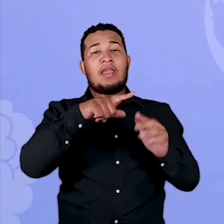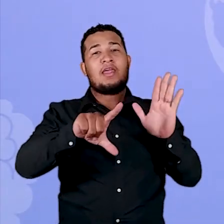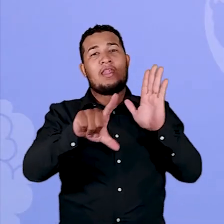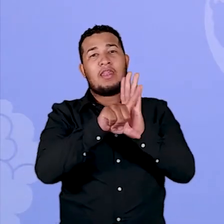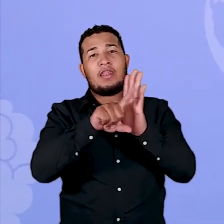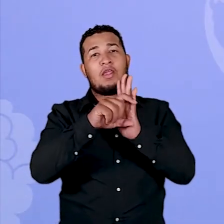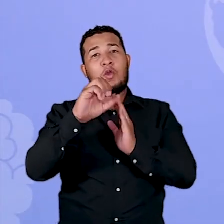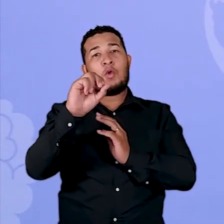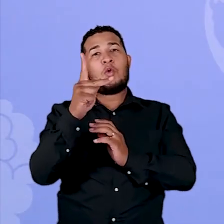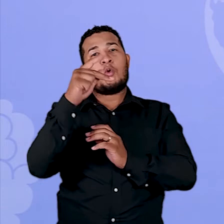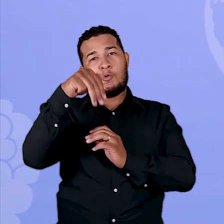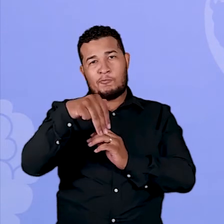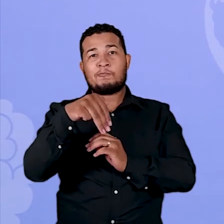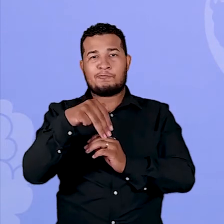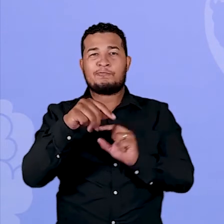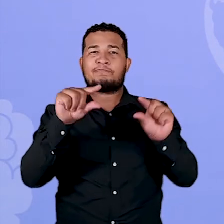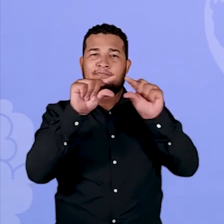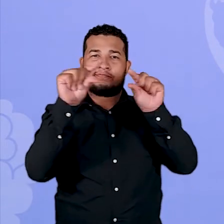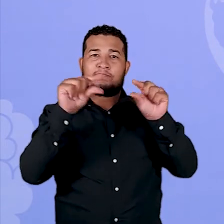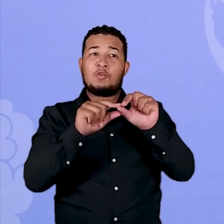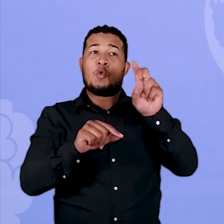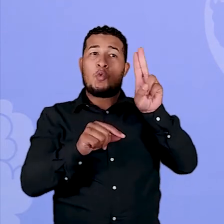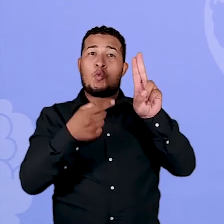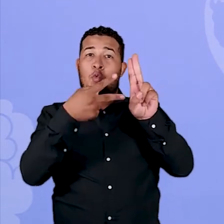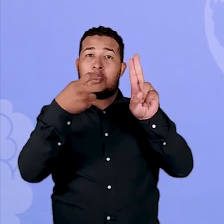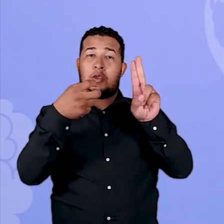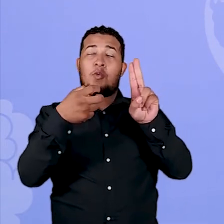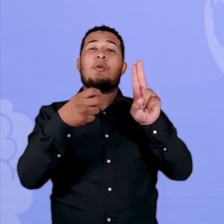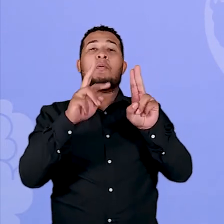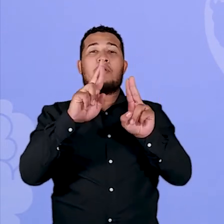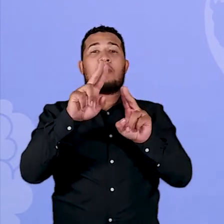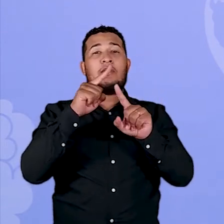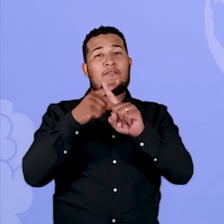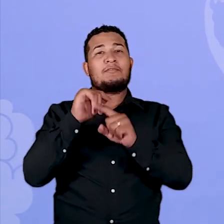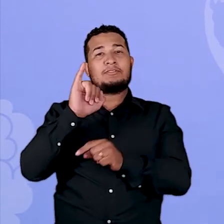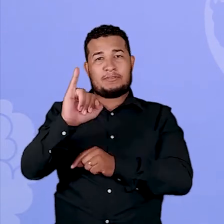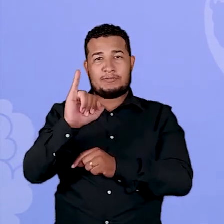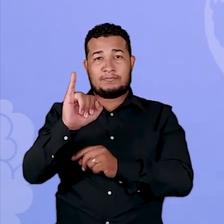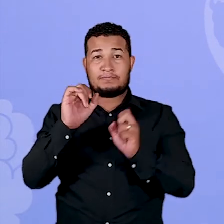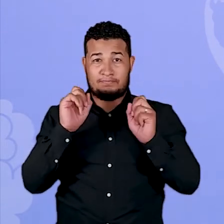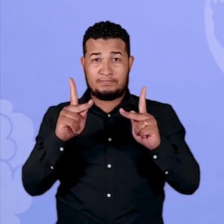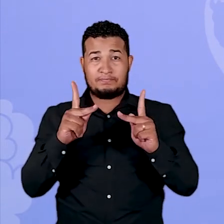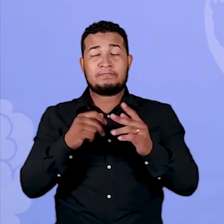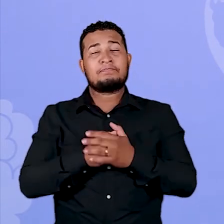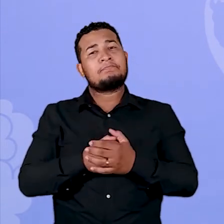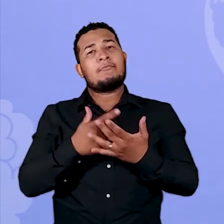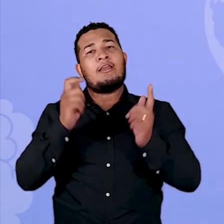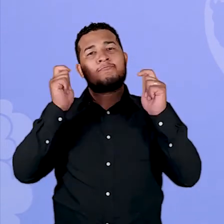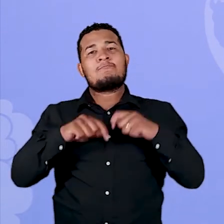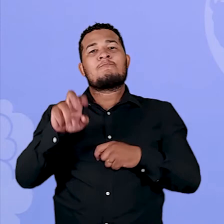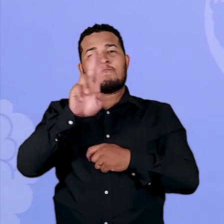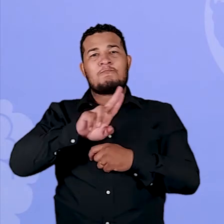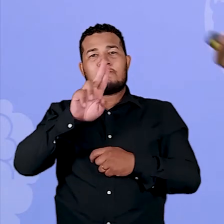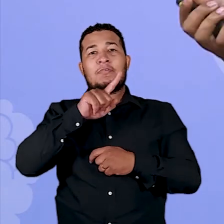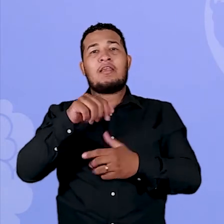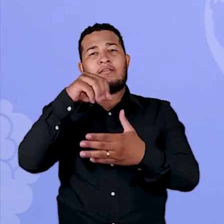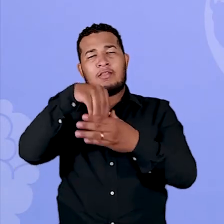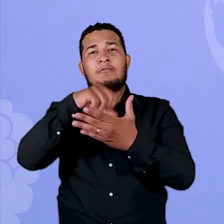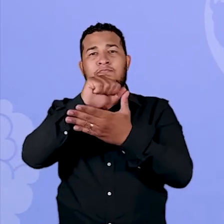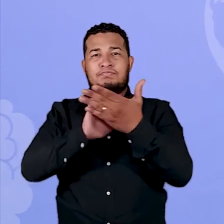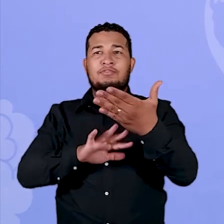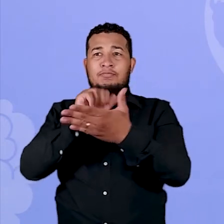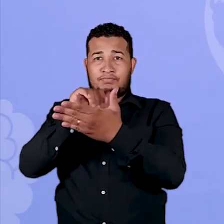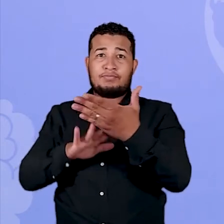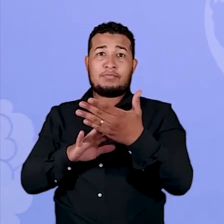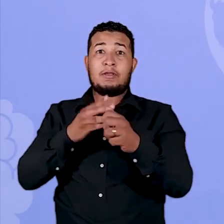aí tudo como a lei de Ohm, que naquela formulazinha, U é igual a R vezes I. Tranquilo? E aí a gente consegue aplicar isso para